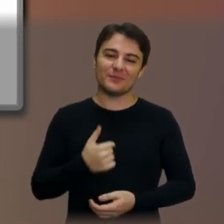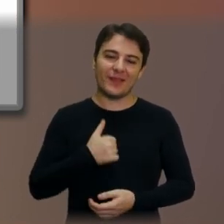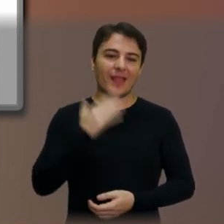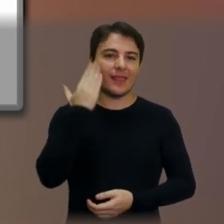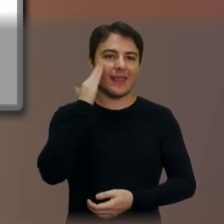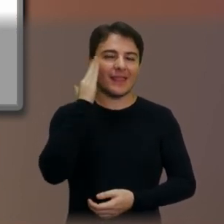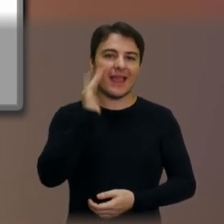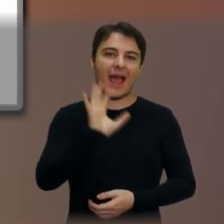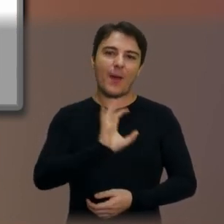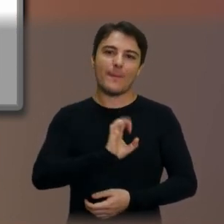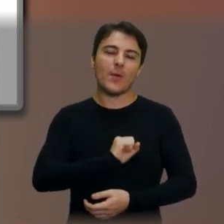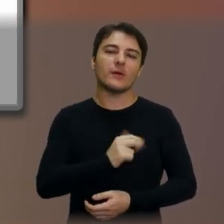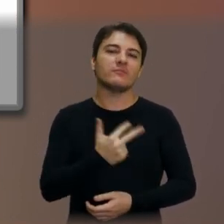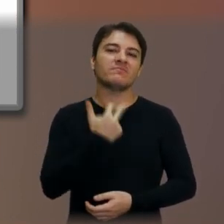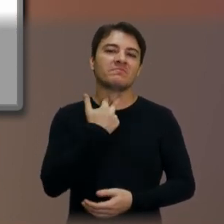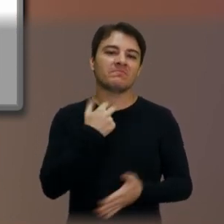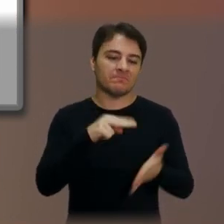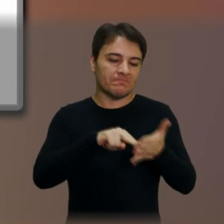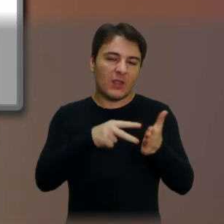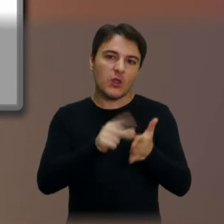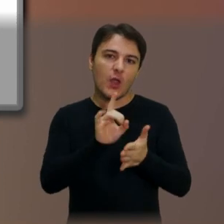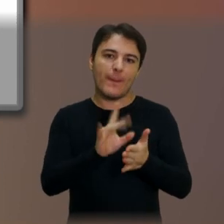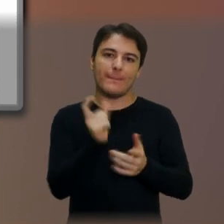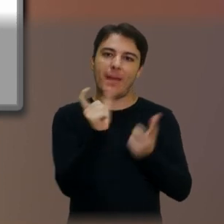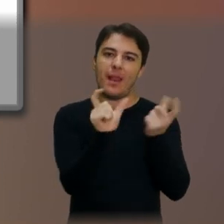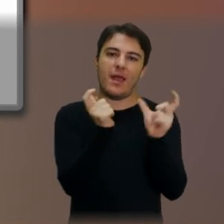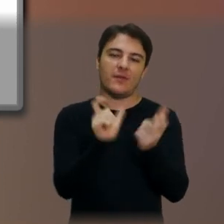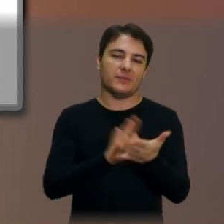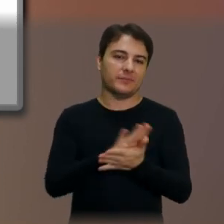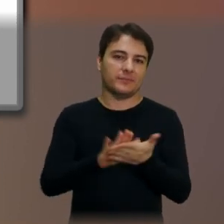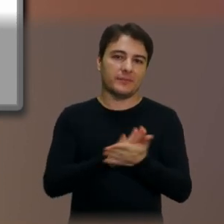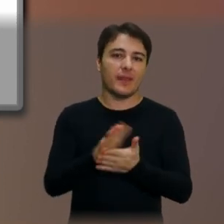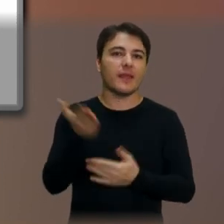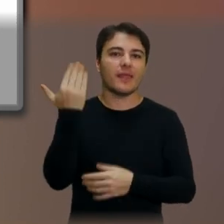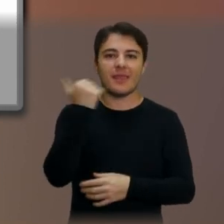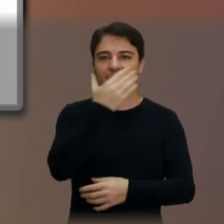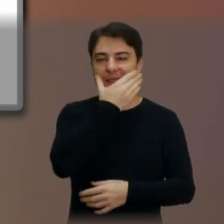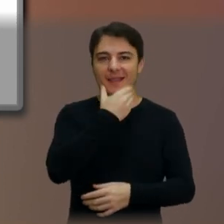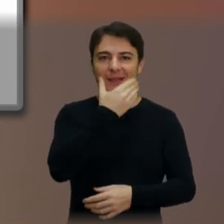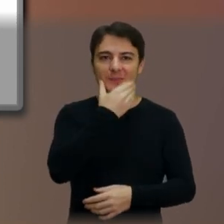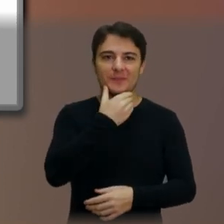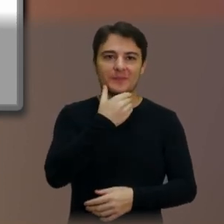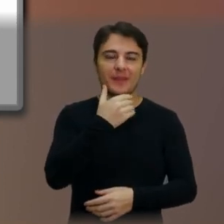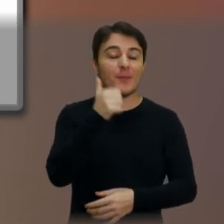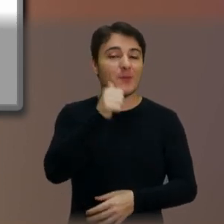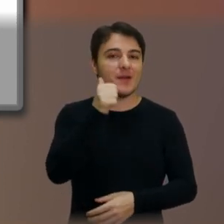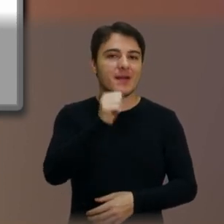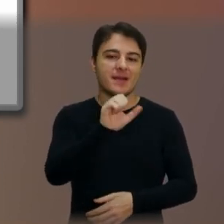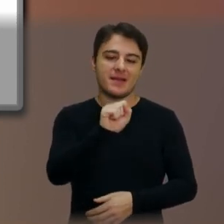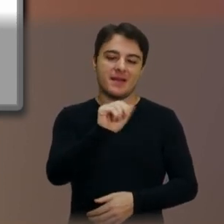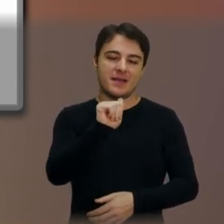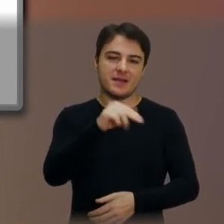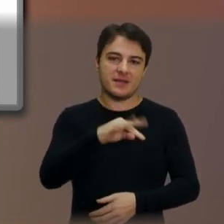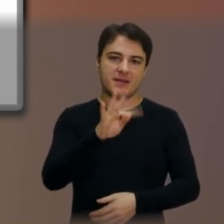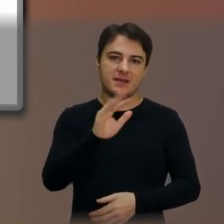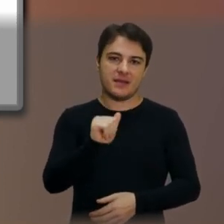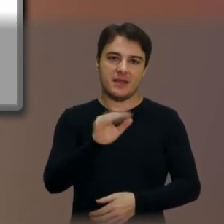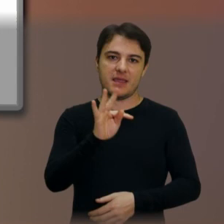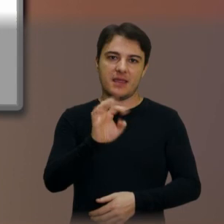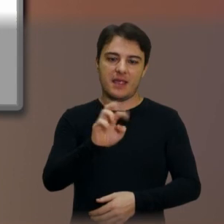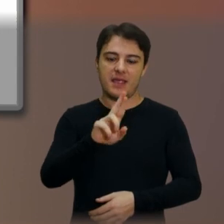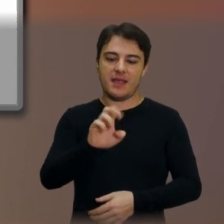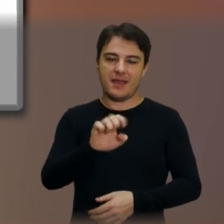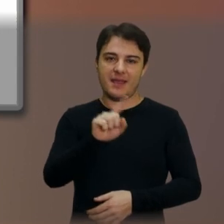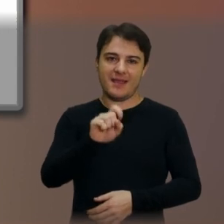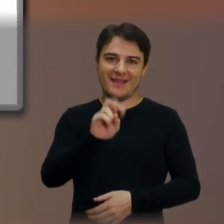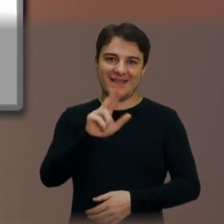não se devia traduzir somente por palavras dizia Santa Terezinha qual Ele amava tanto e sempre comentava sobre a